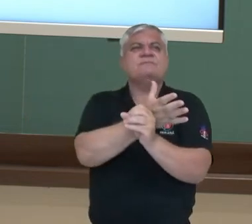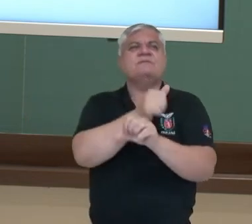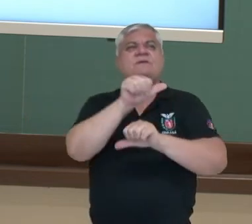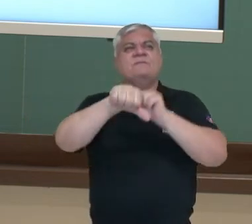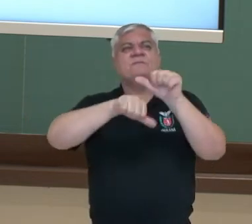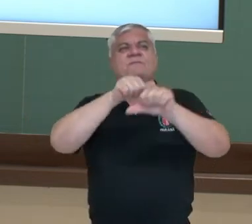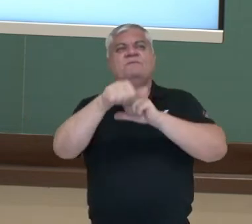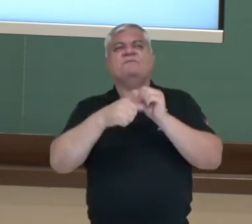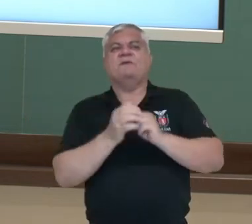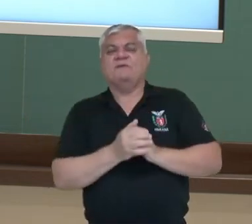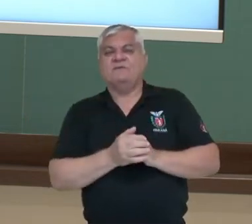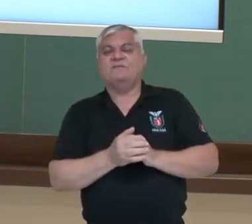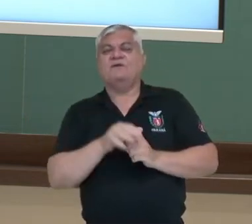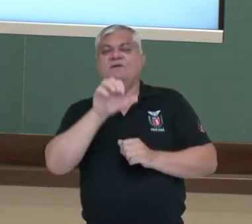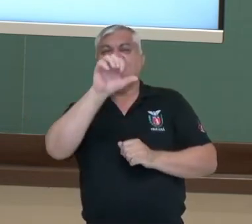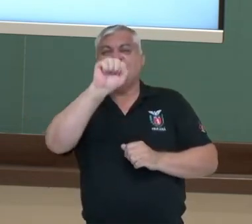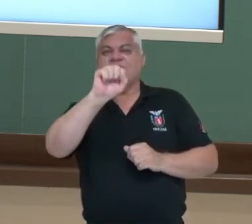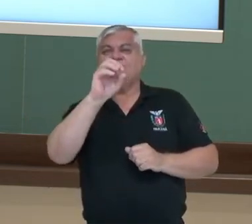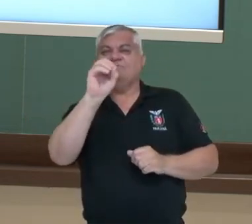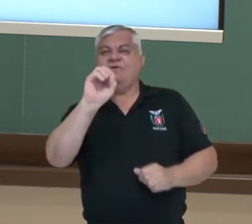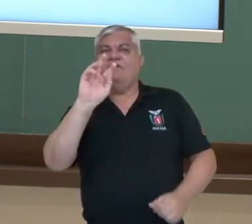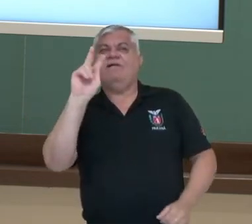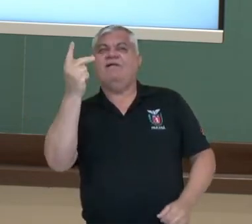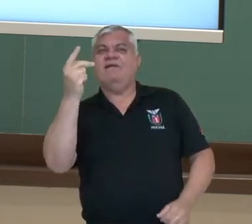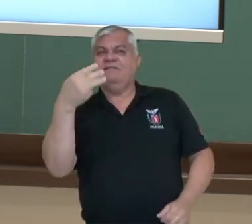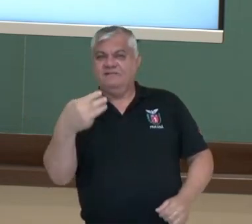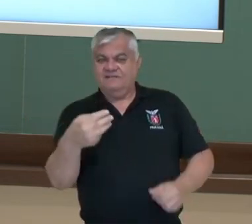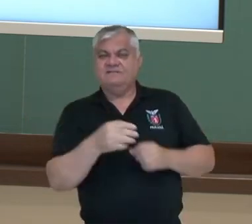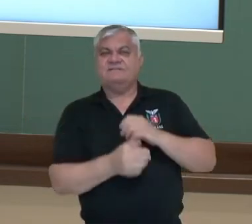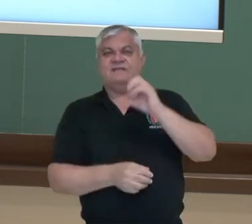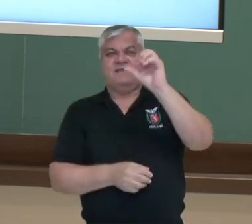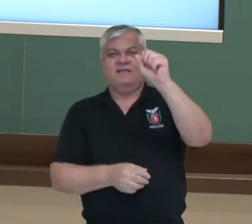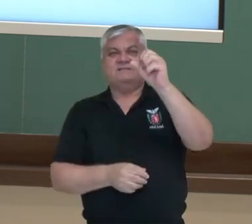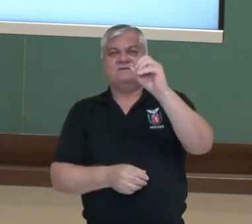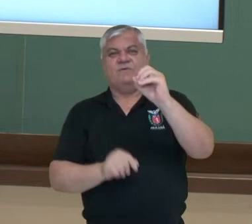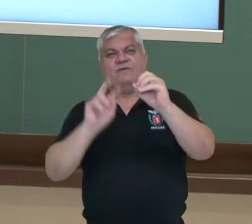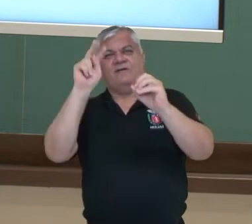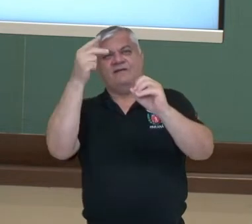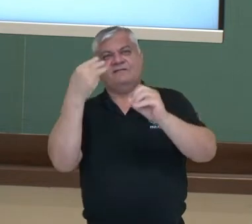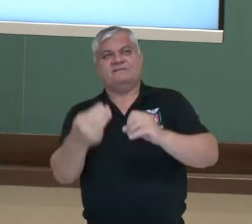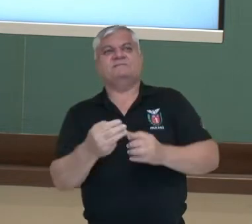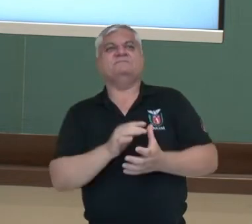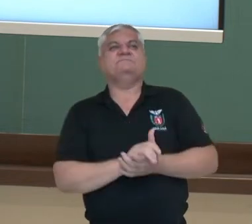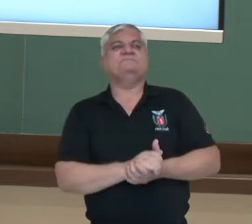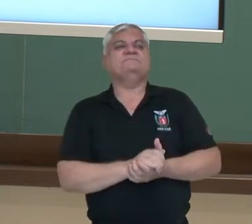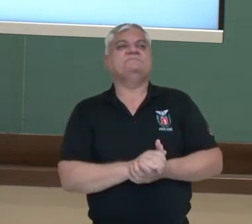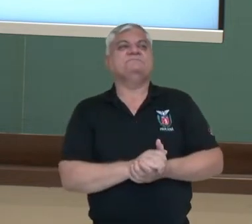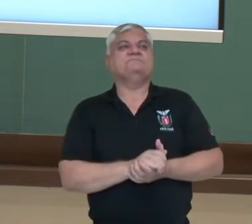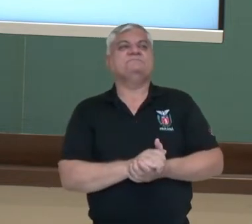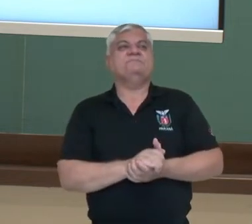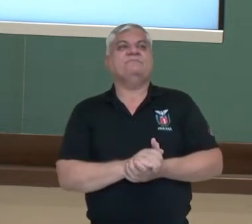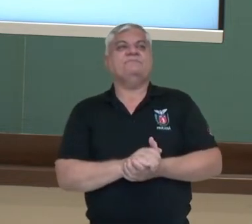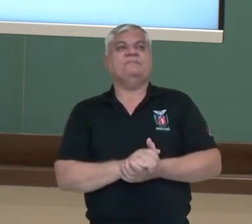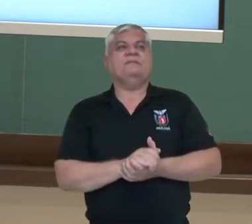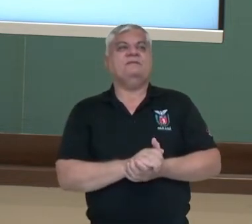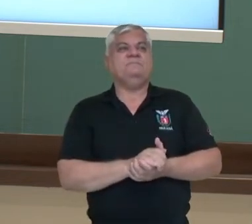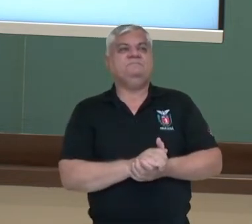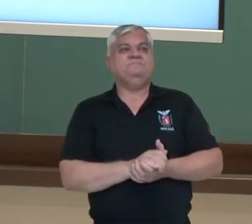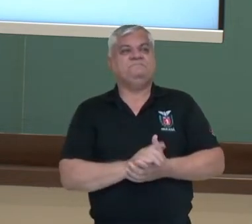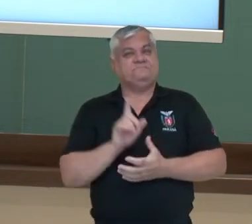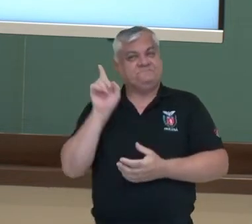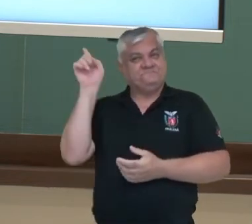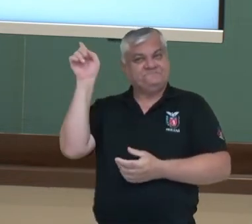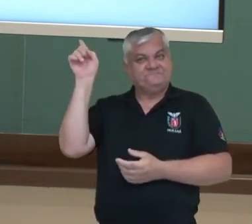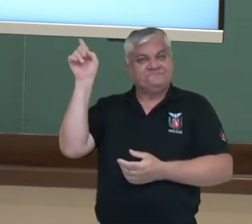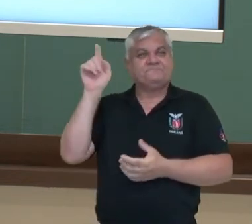aí nós vamos ter a sulfonação, reação química de sulfonação. E aqui nós temos